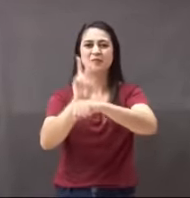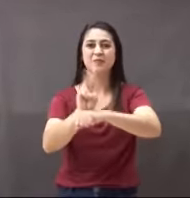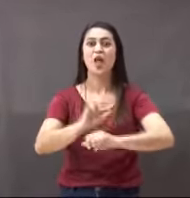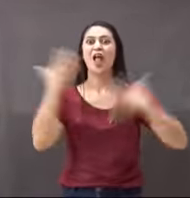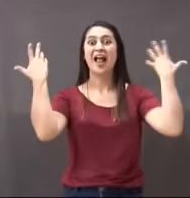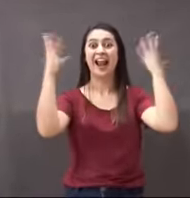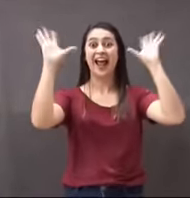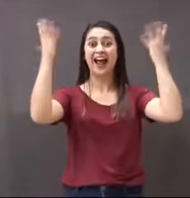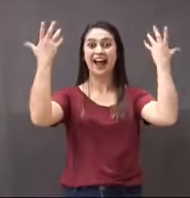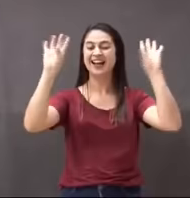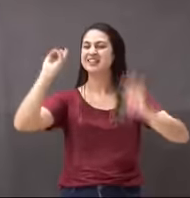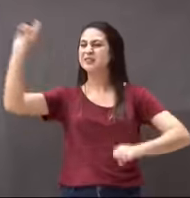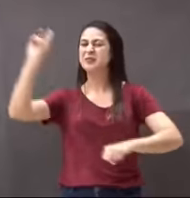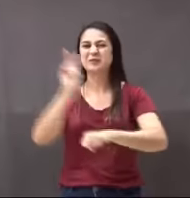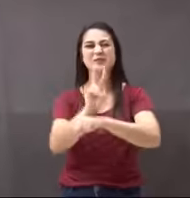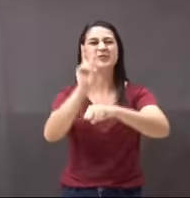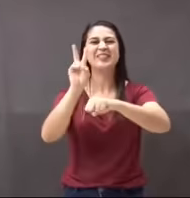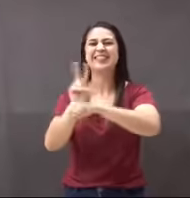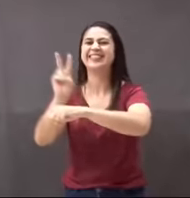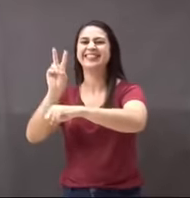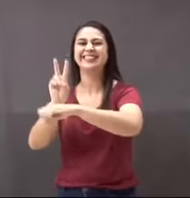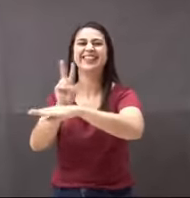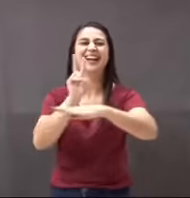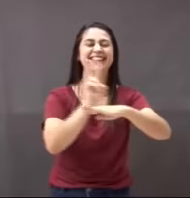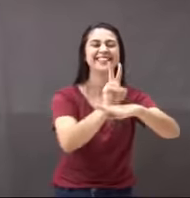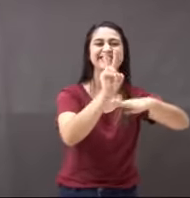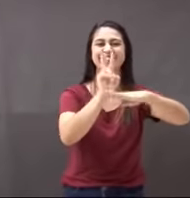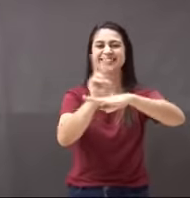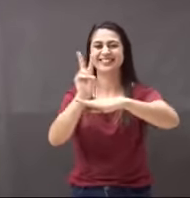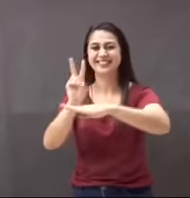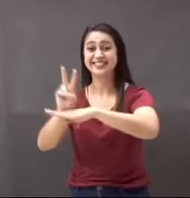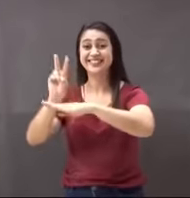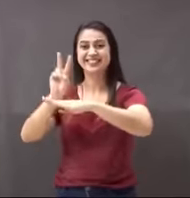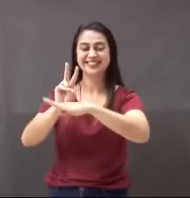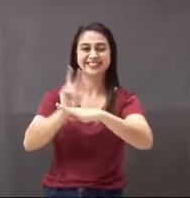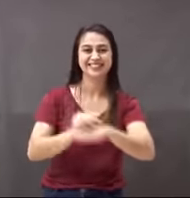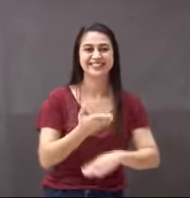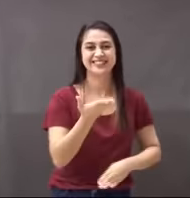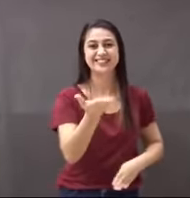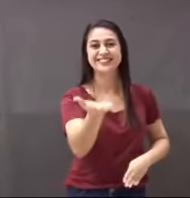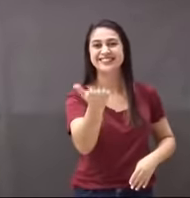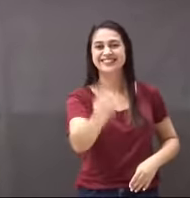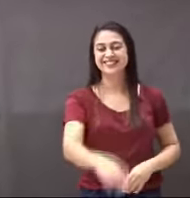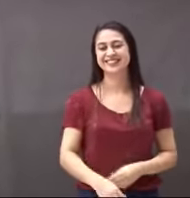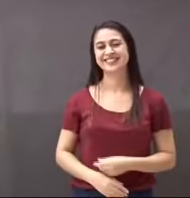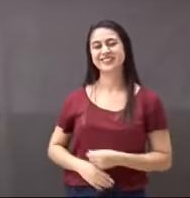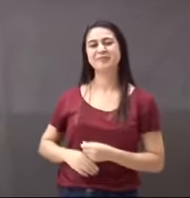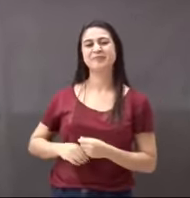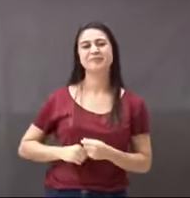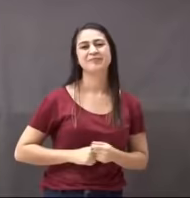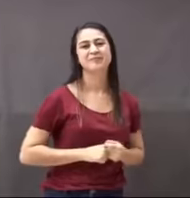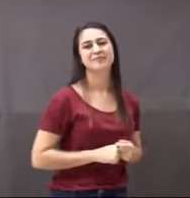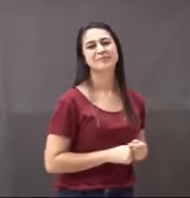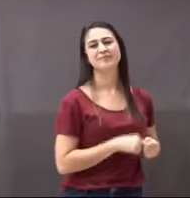eu cuido, eu cuido, eu cuido, eu cuido de ti. Alamaca, alamada, alamaca,